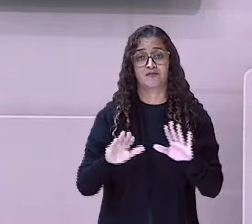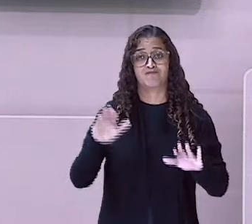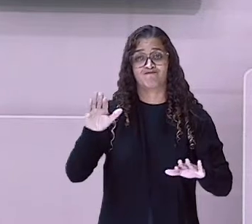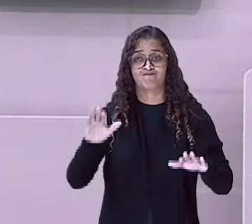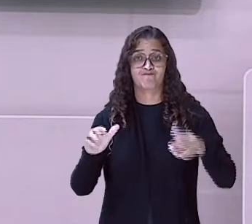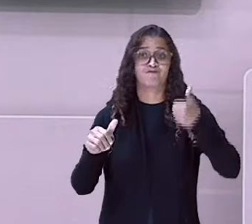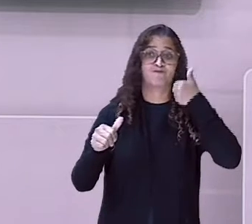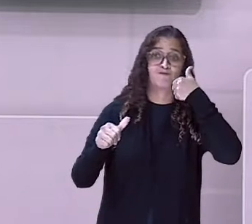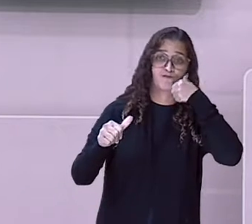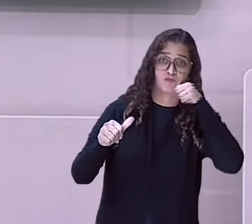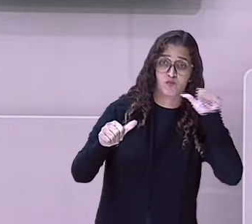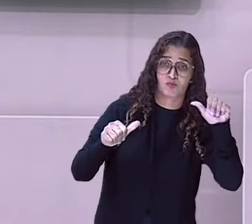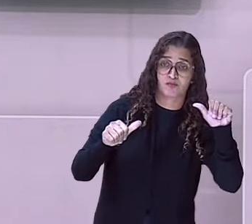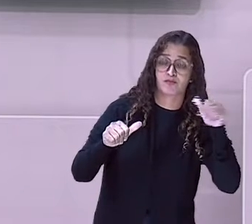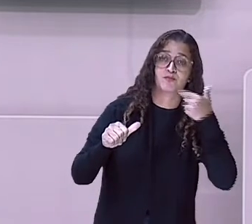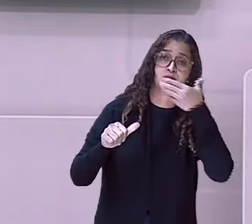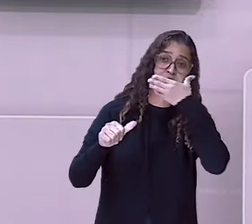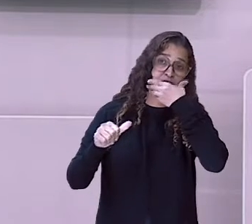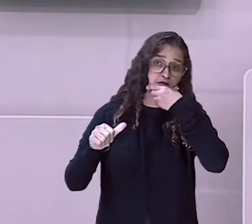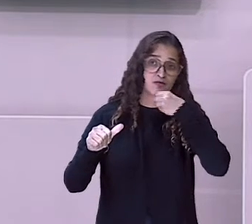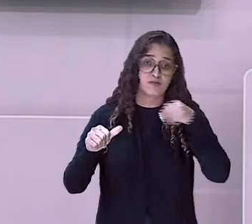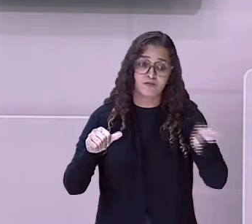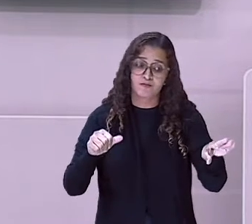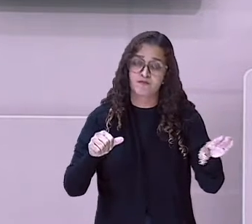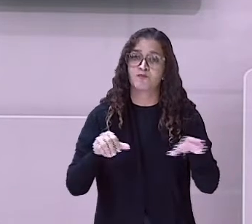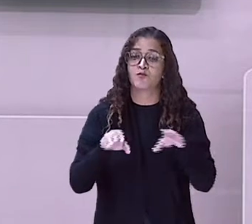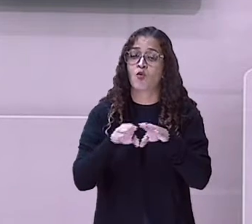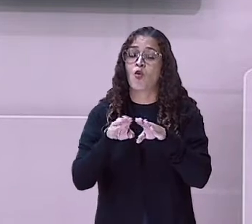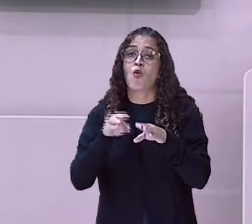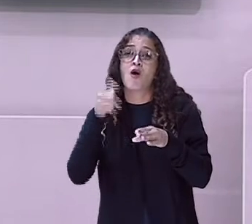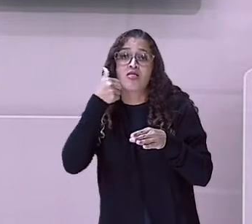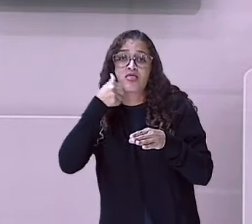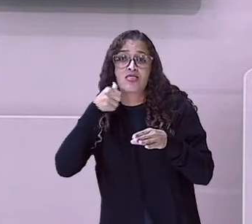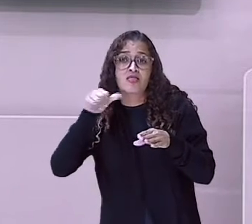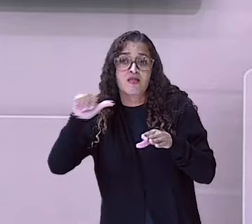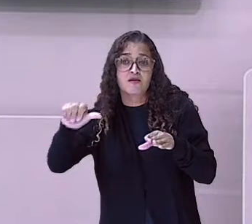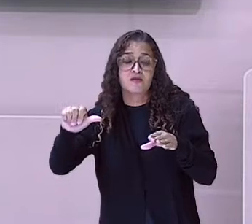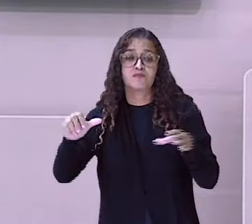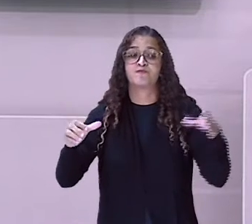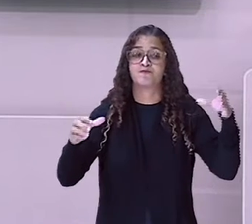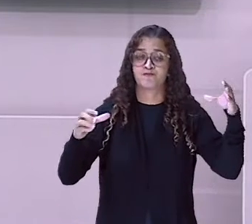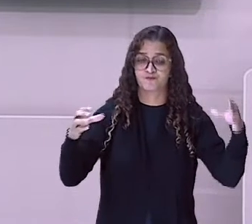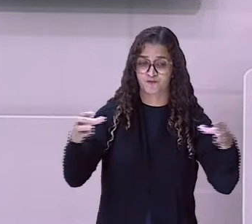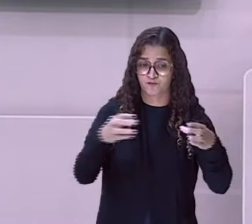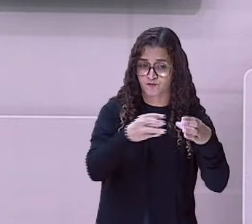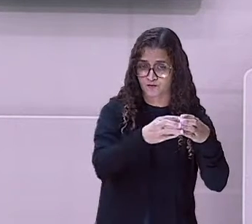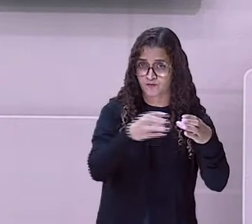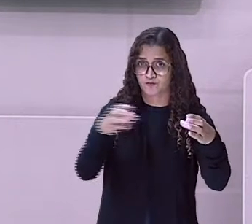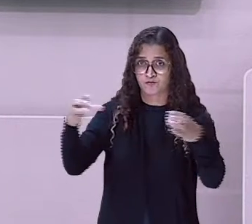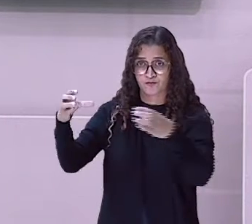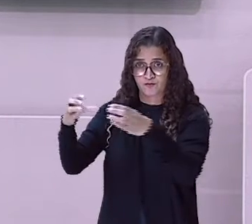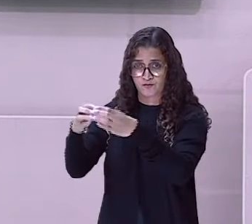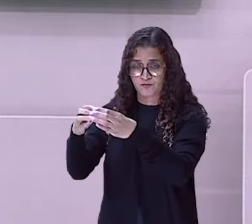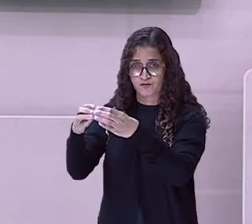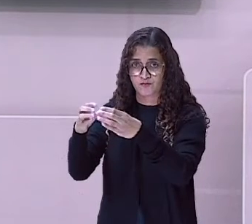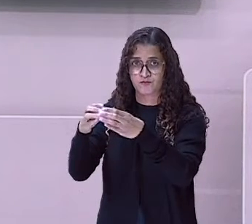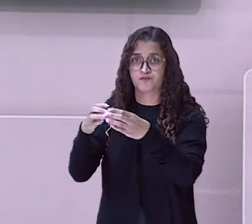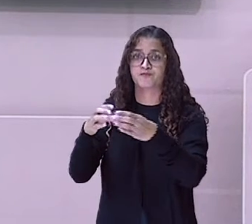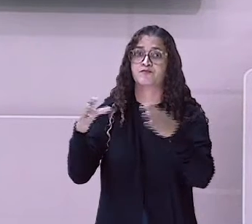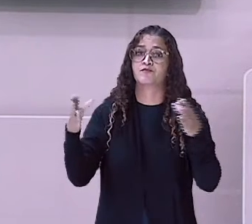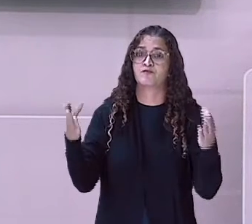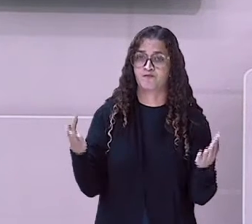Então, pegaram aí a mesma quantidade para o sexo masculino do sexo